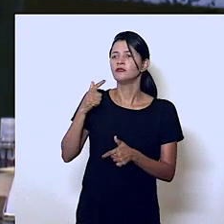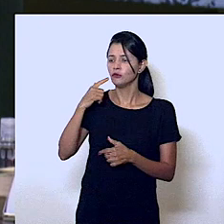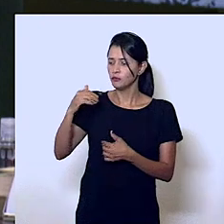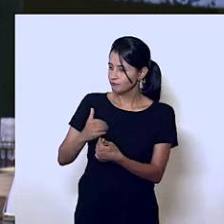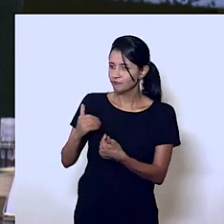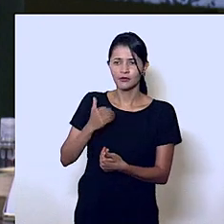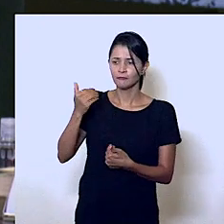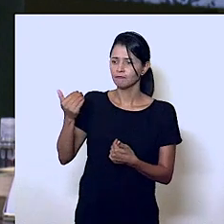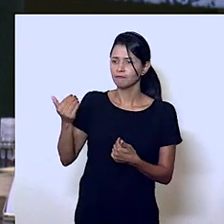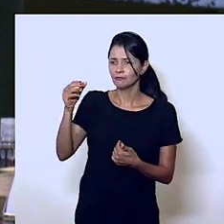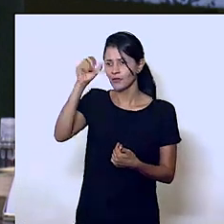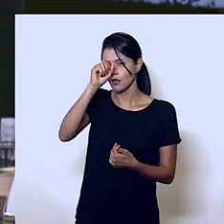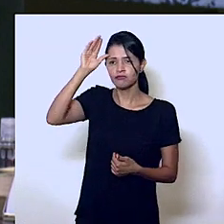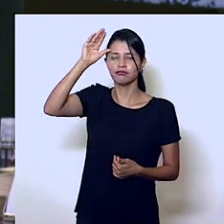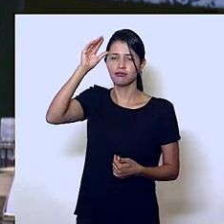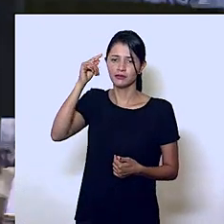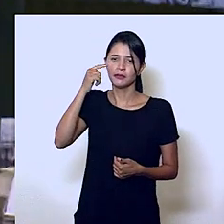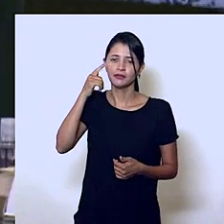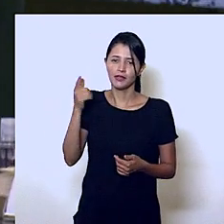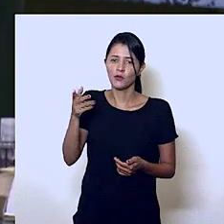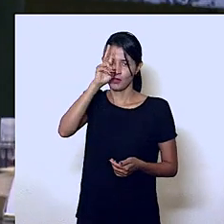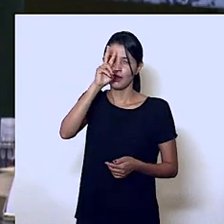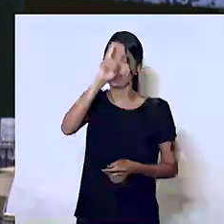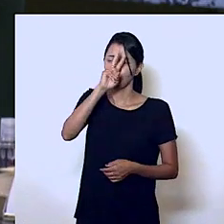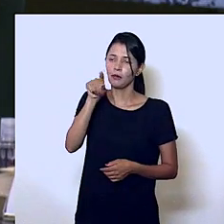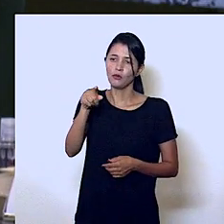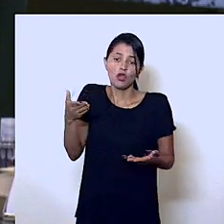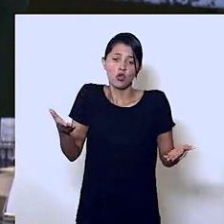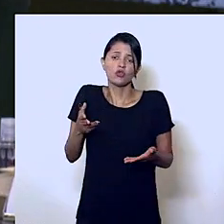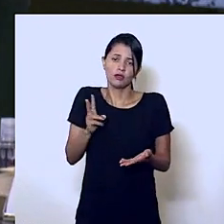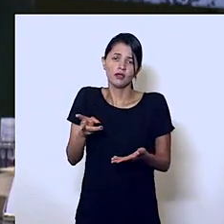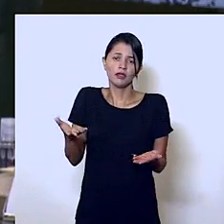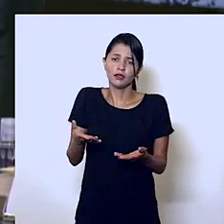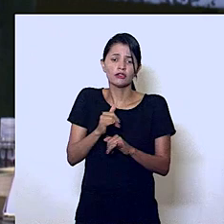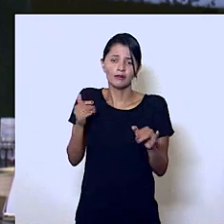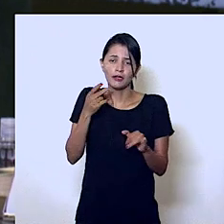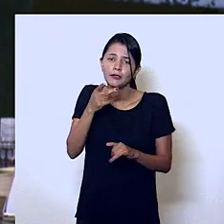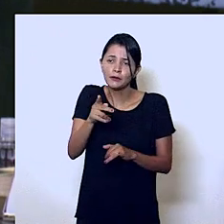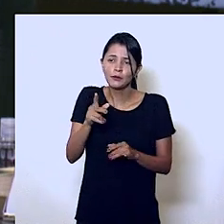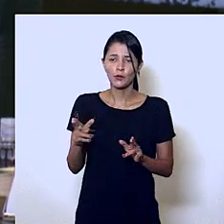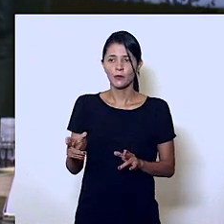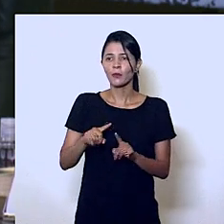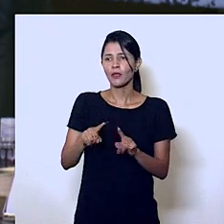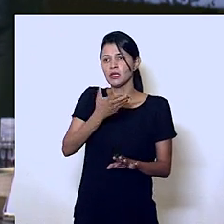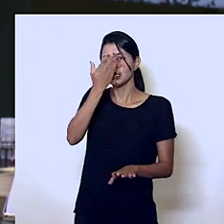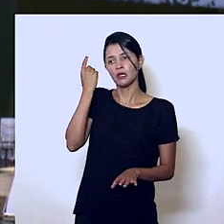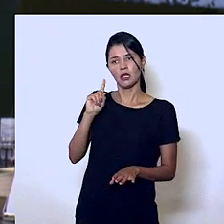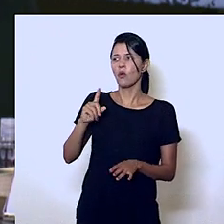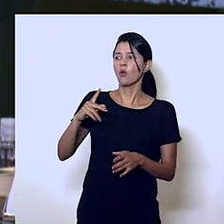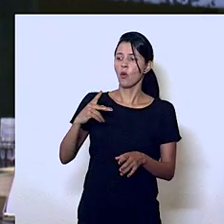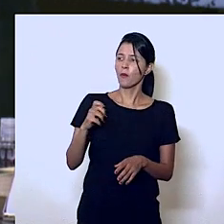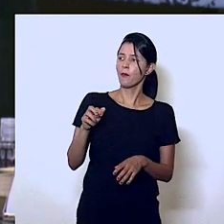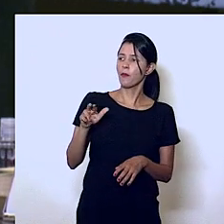trata disso hoje aqui, não é? É esse momento. Claro, não podia esquecer que o embaixador Pedro Luiz Rodrigues, que está aqui no outro hemisfério, mas aí